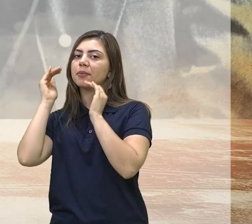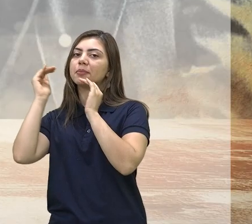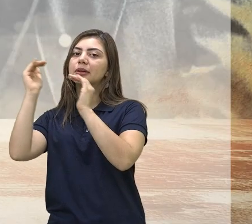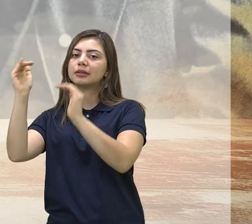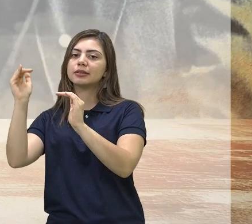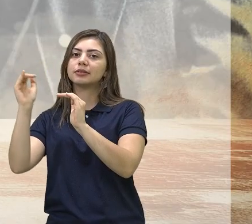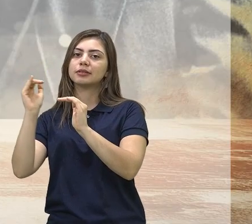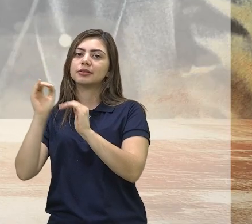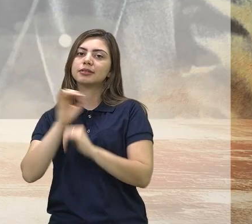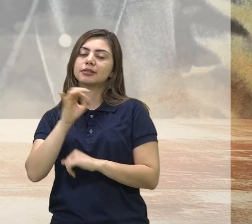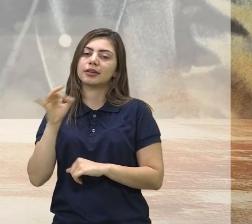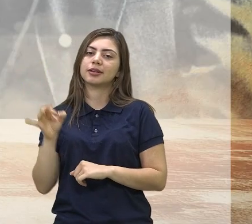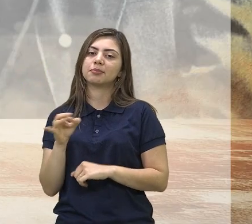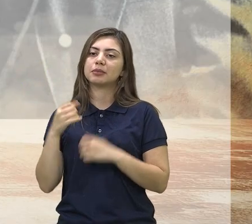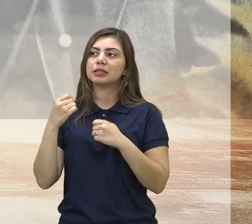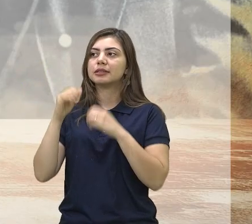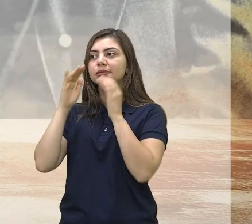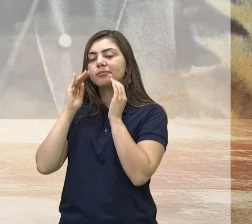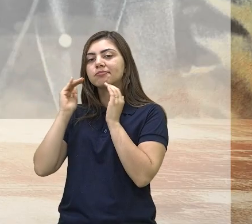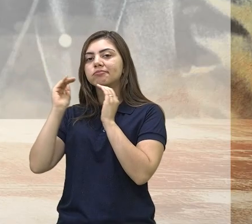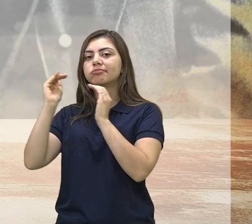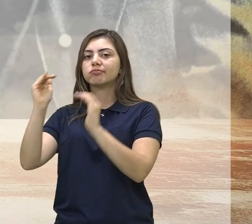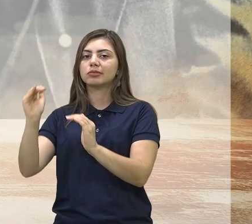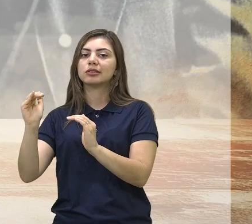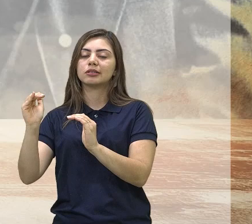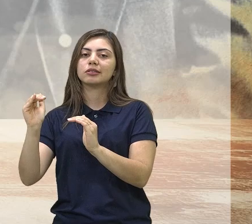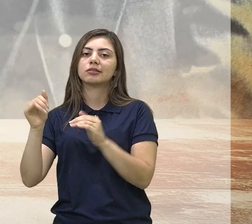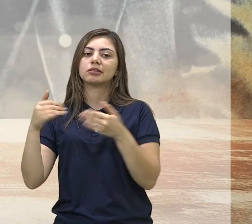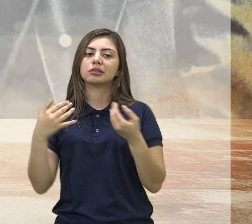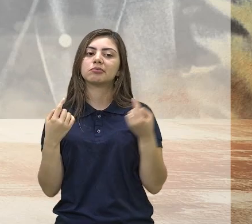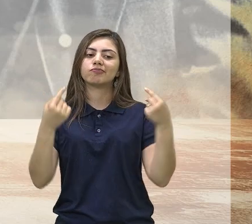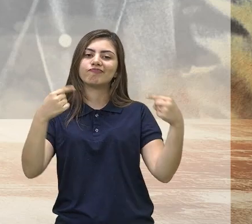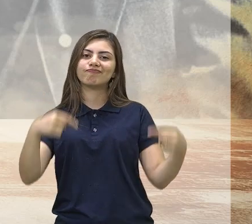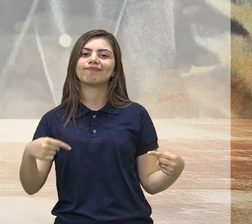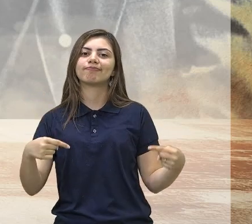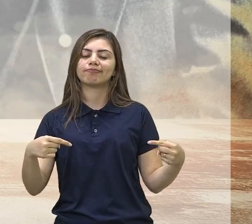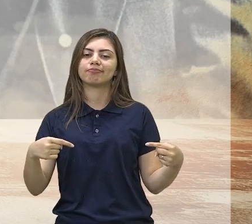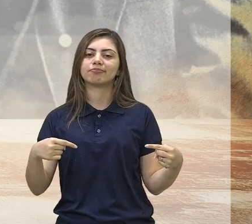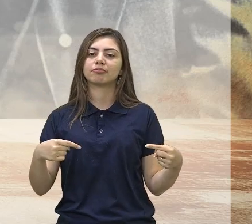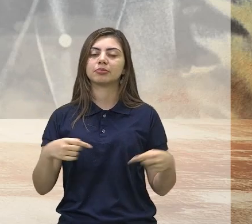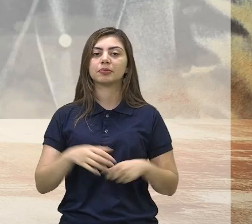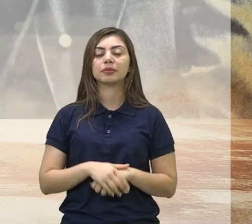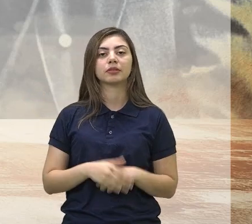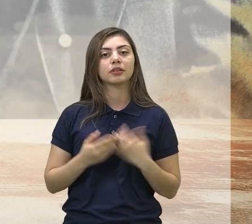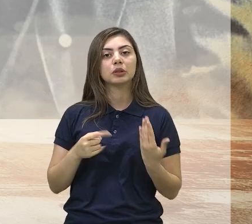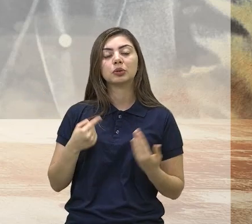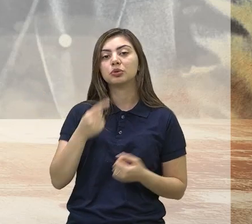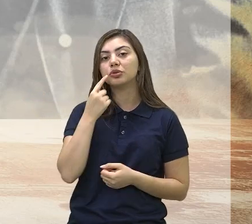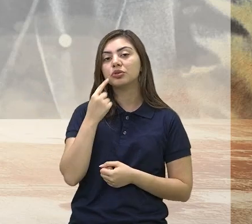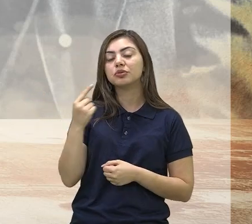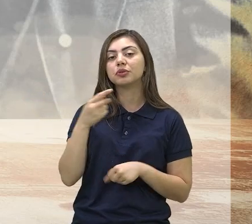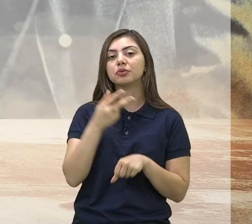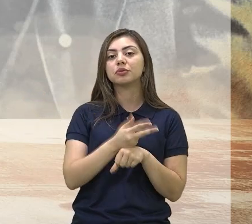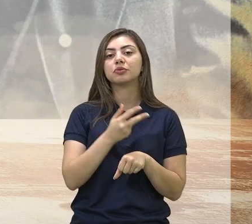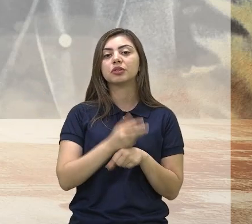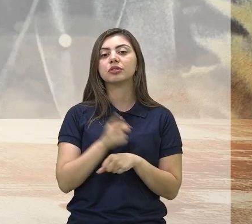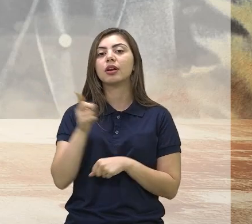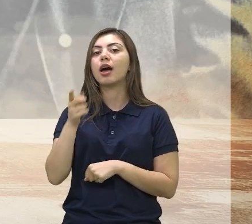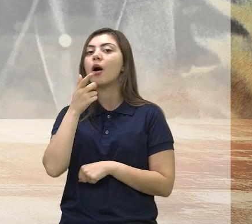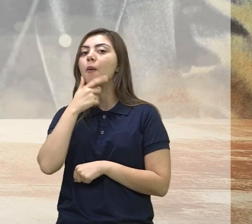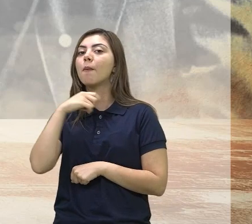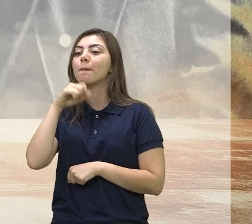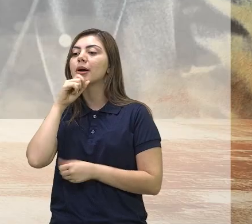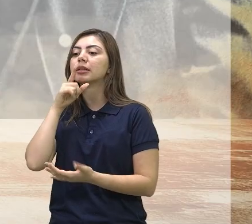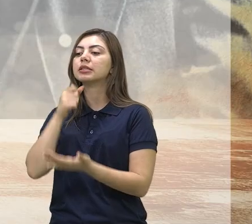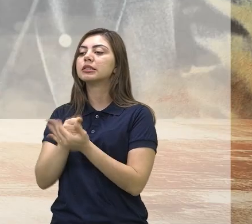com a mulher. Teresa tem que seguir o que o pai fala. E como a gente viu, né, mostra que o pai decide casá-la com outro,